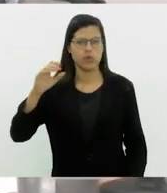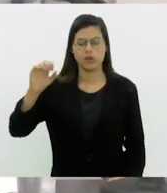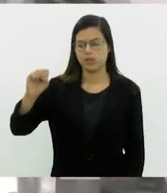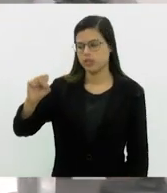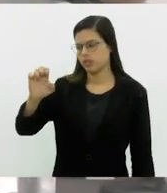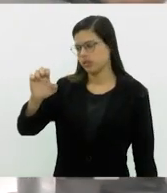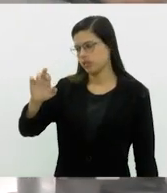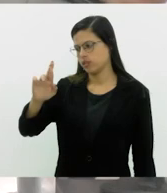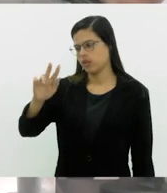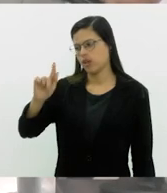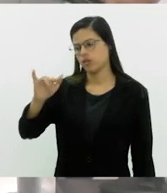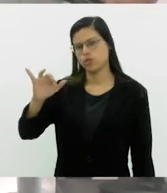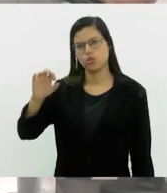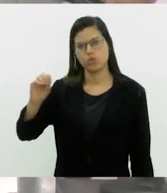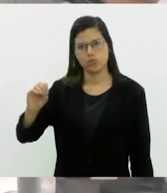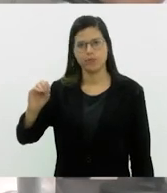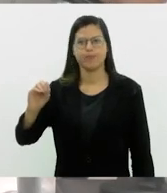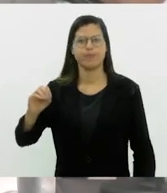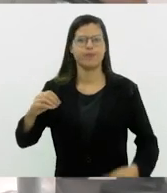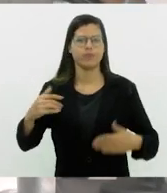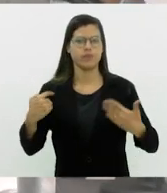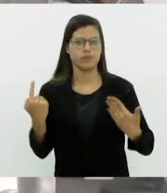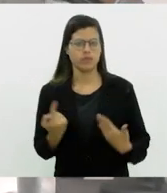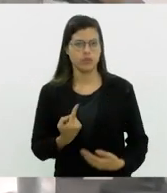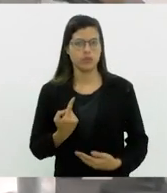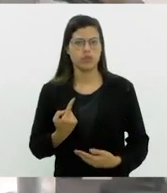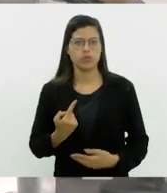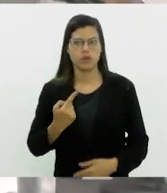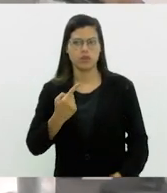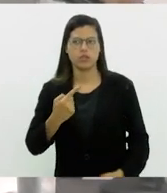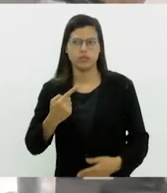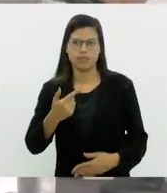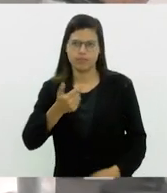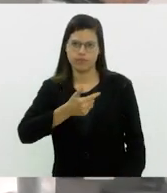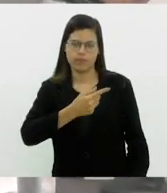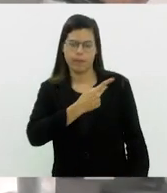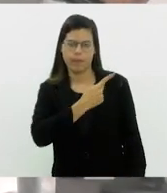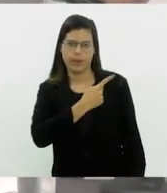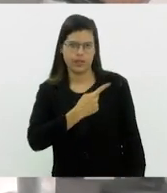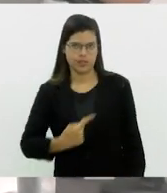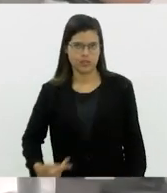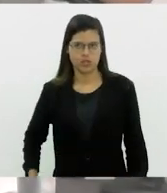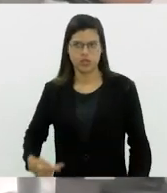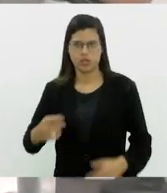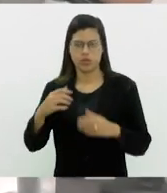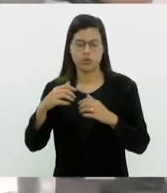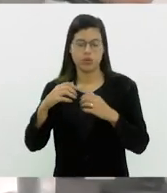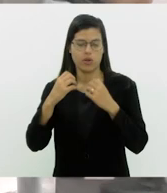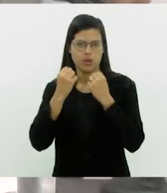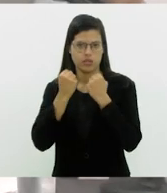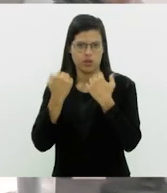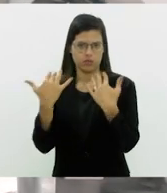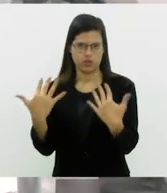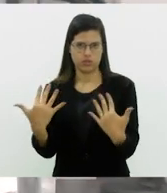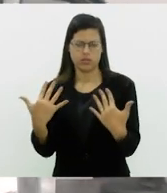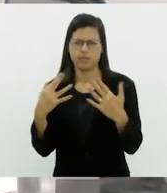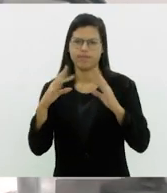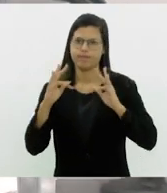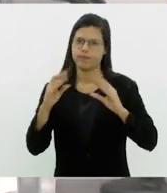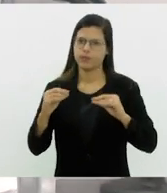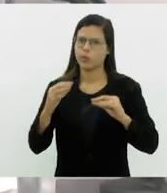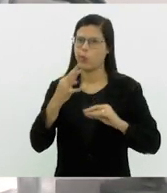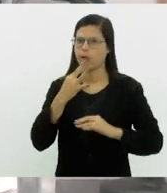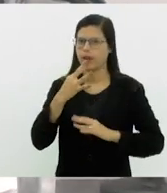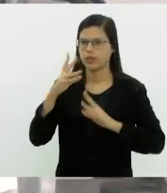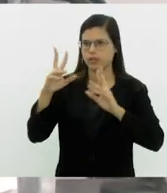Suyama. Nós estamos copresidindo essa audiência. Todos conhecem o tema. Nós dois